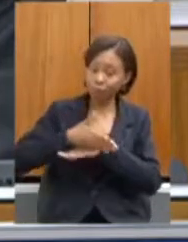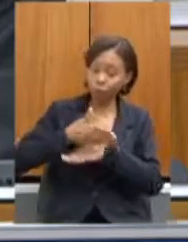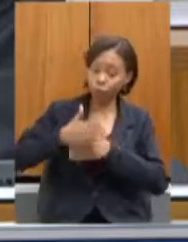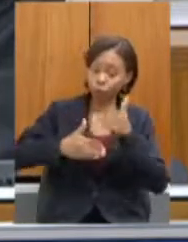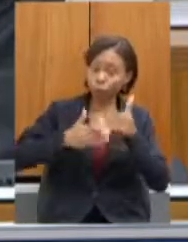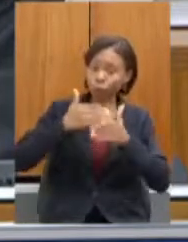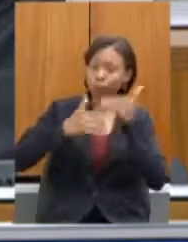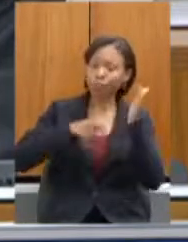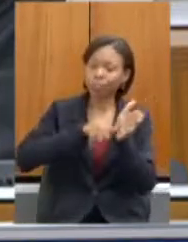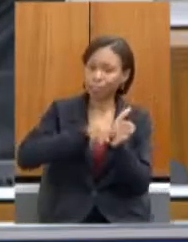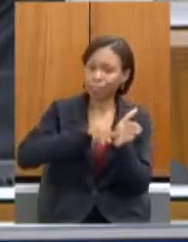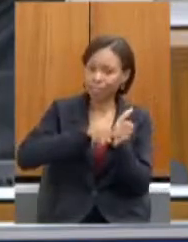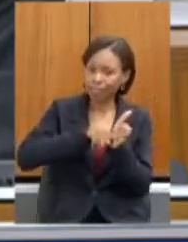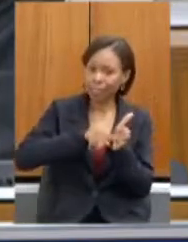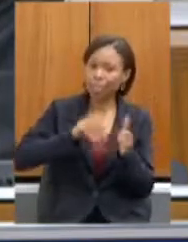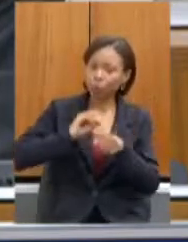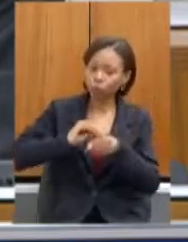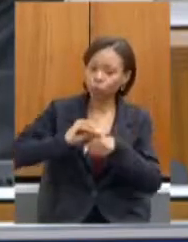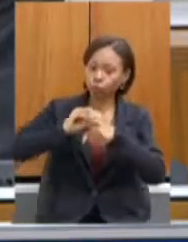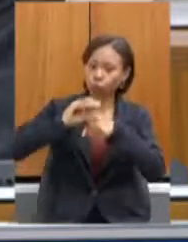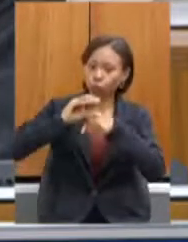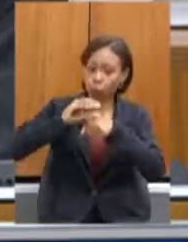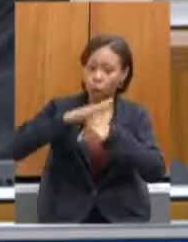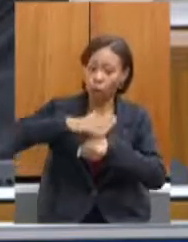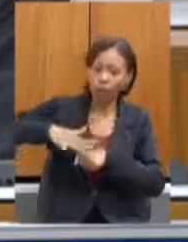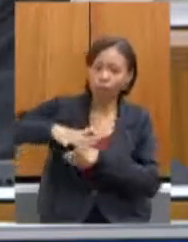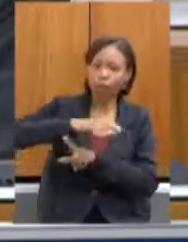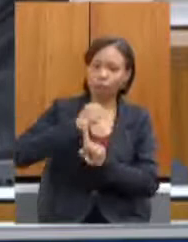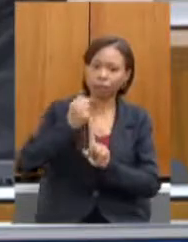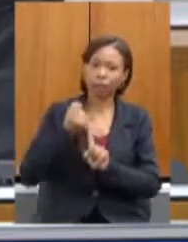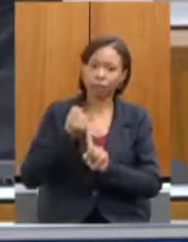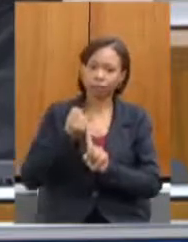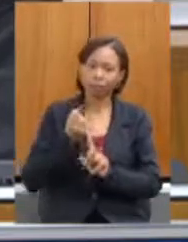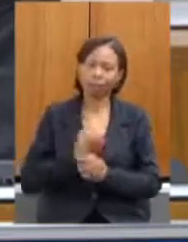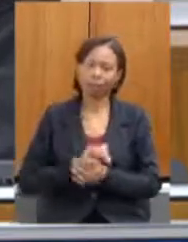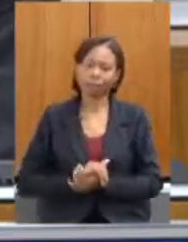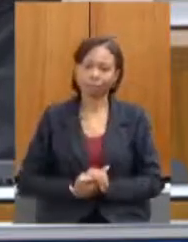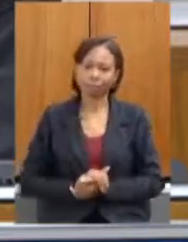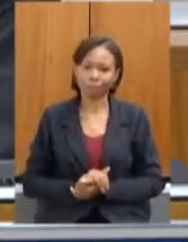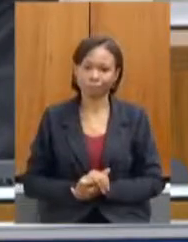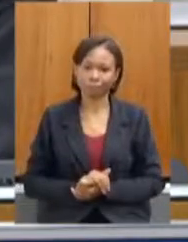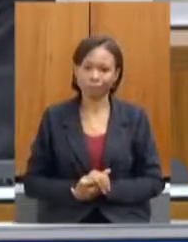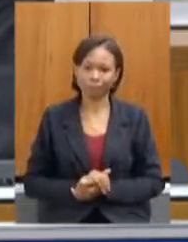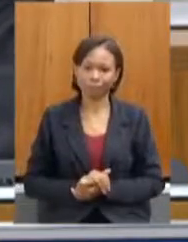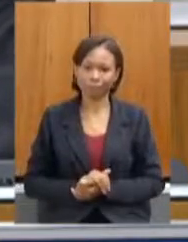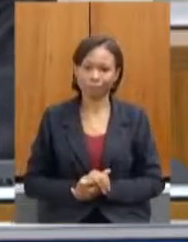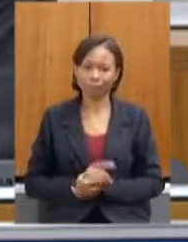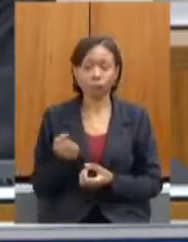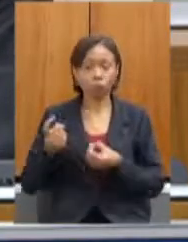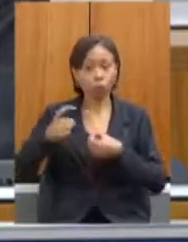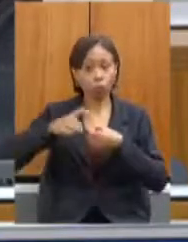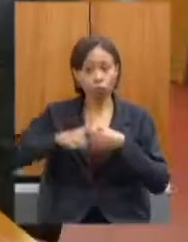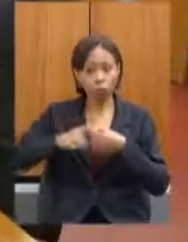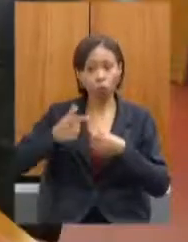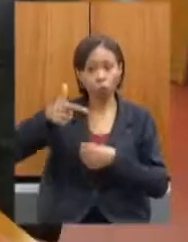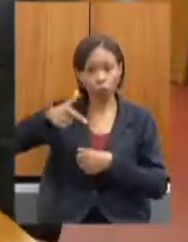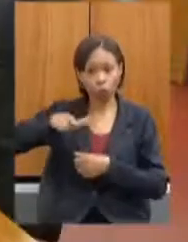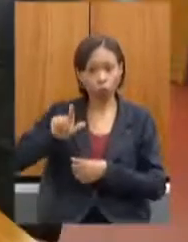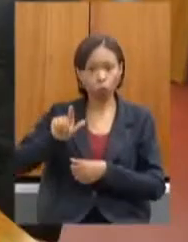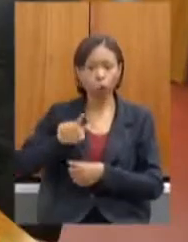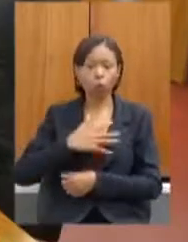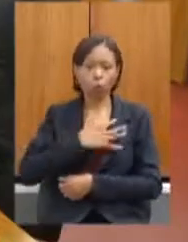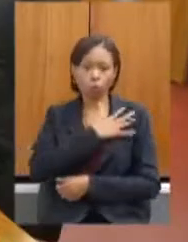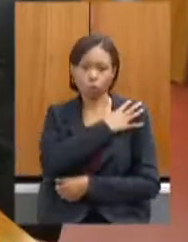e do conhecimento coletivo no enfrentamento ao convite e eu volto a palavra Deputado Coronel